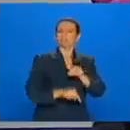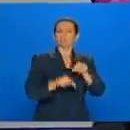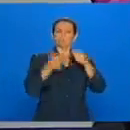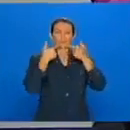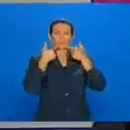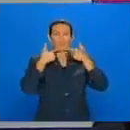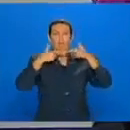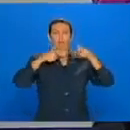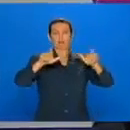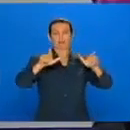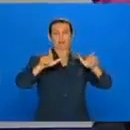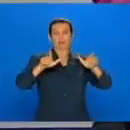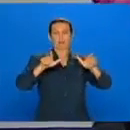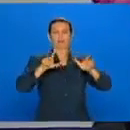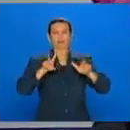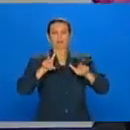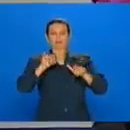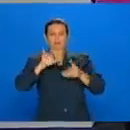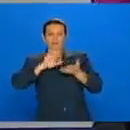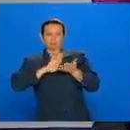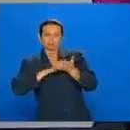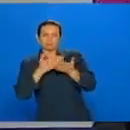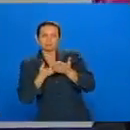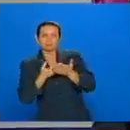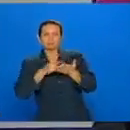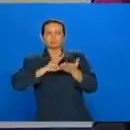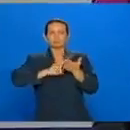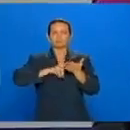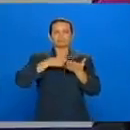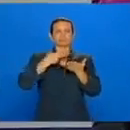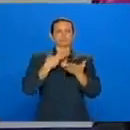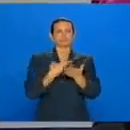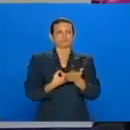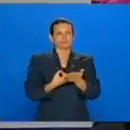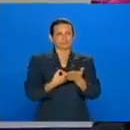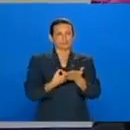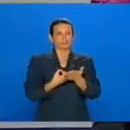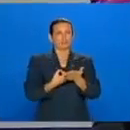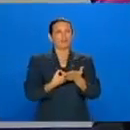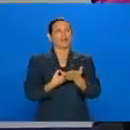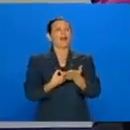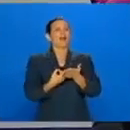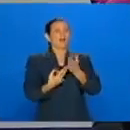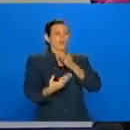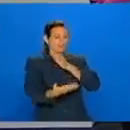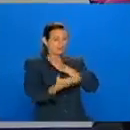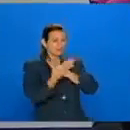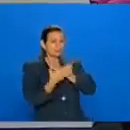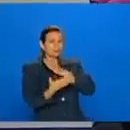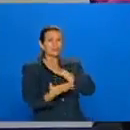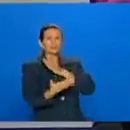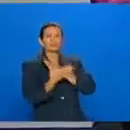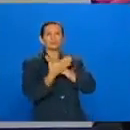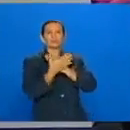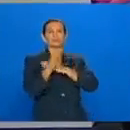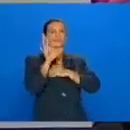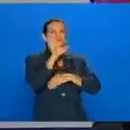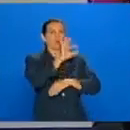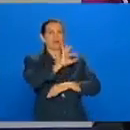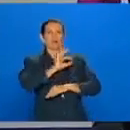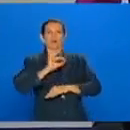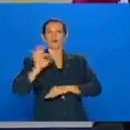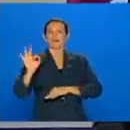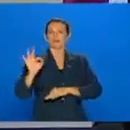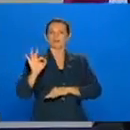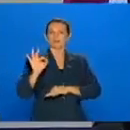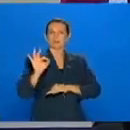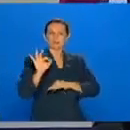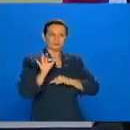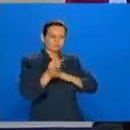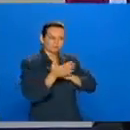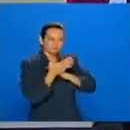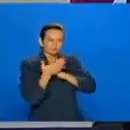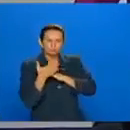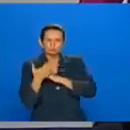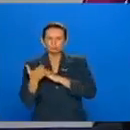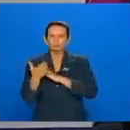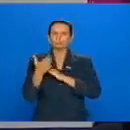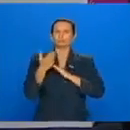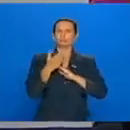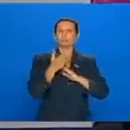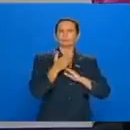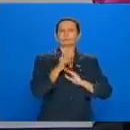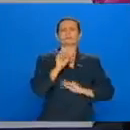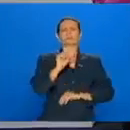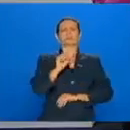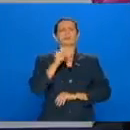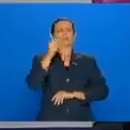trabalhar. É, na verdade, uma grande ferramenta de auxílio na tradução e na interpretação. Se voltarmos